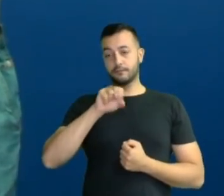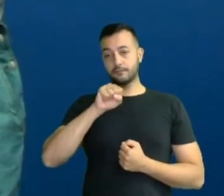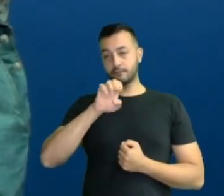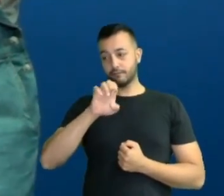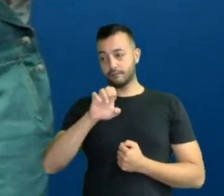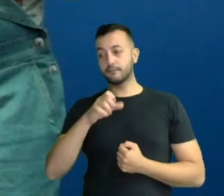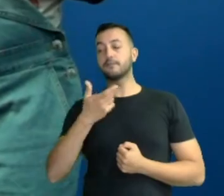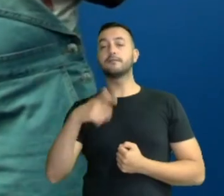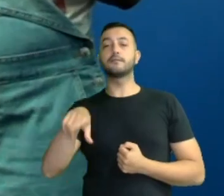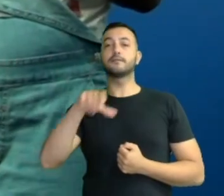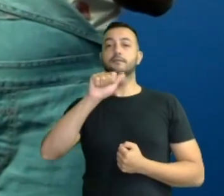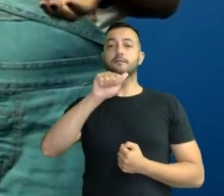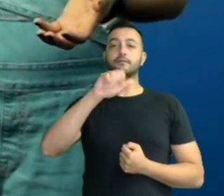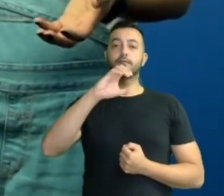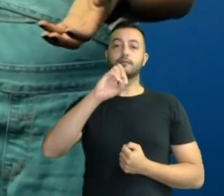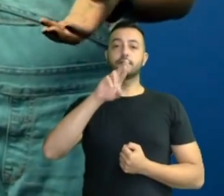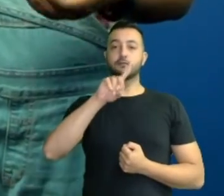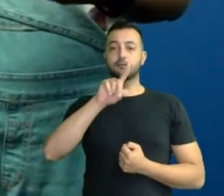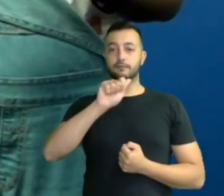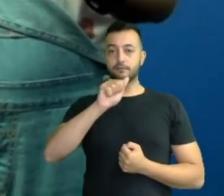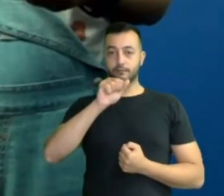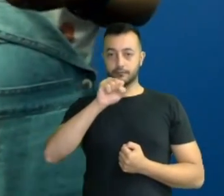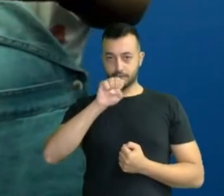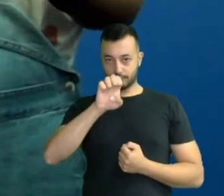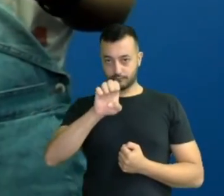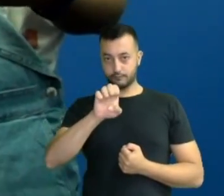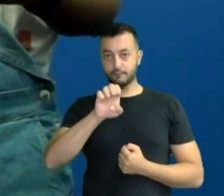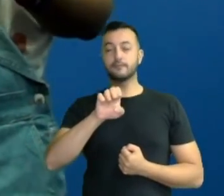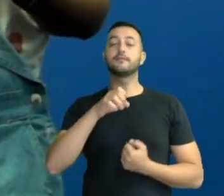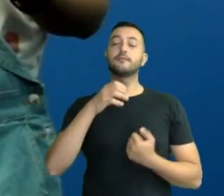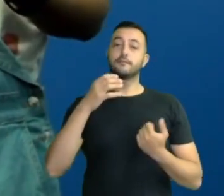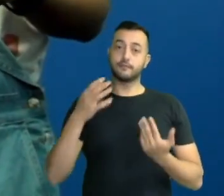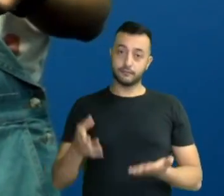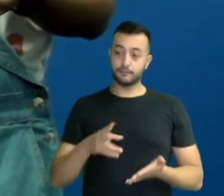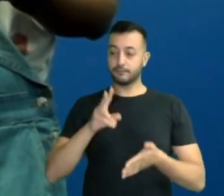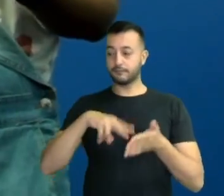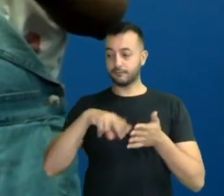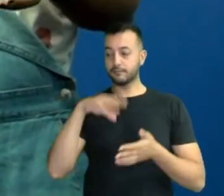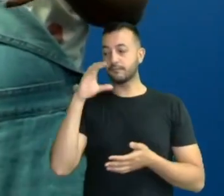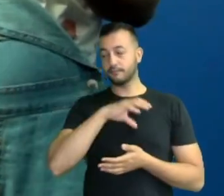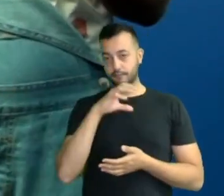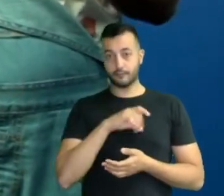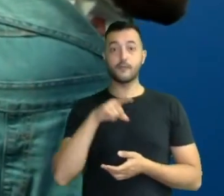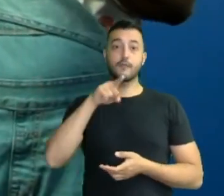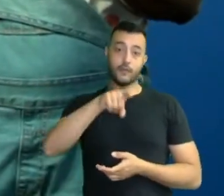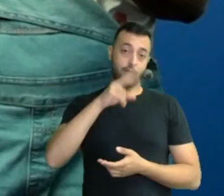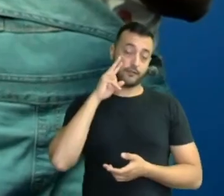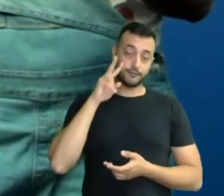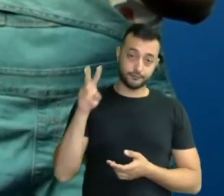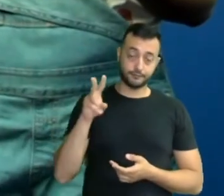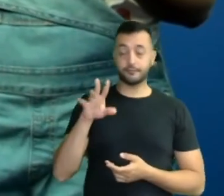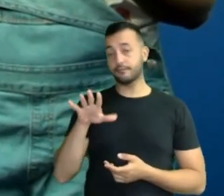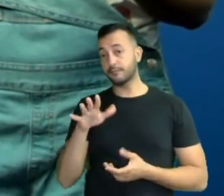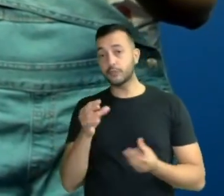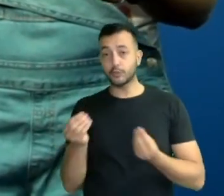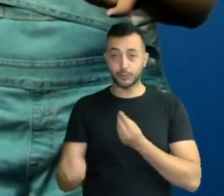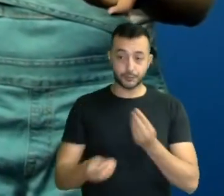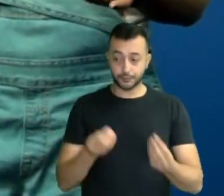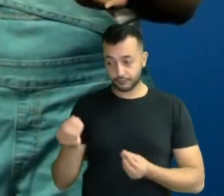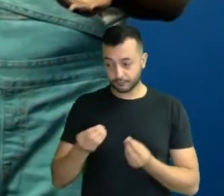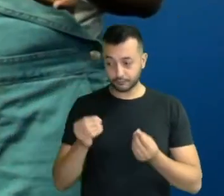e o verbo acordar-se. Tá bom? E aí a gente vai ler rapidinho, só para vocês verem mais ou menos como é que